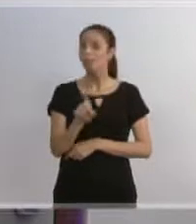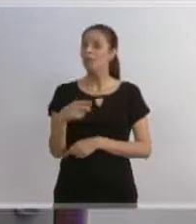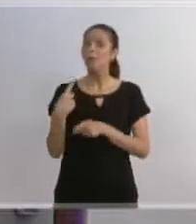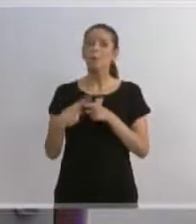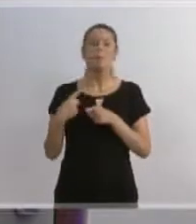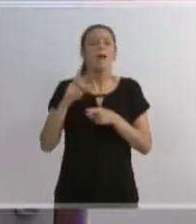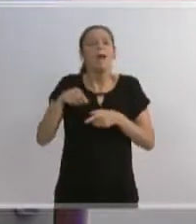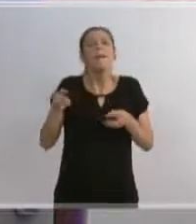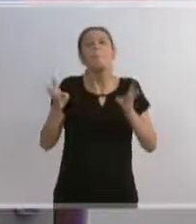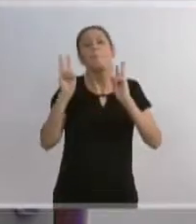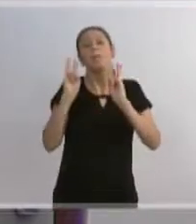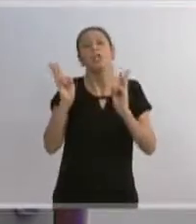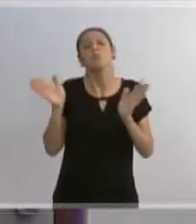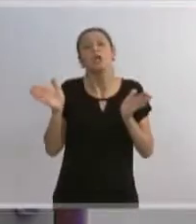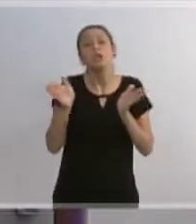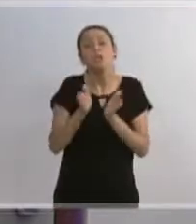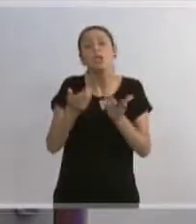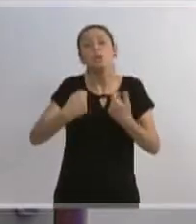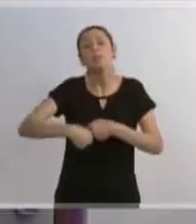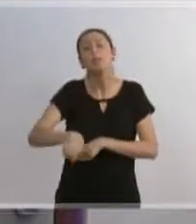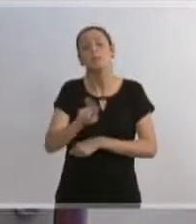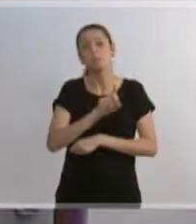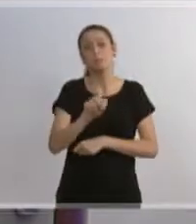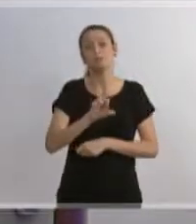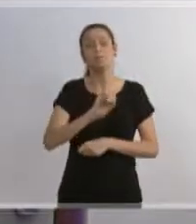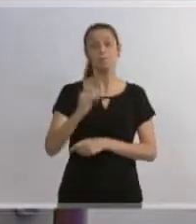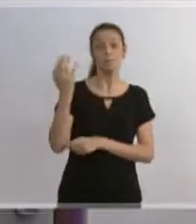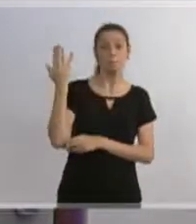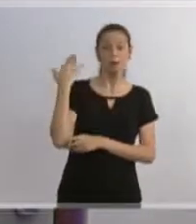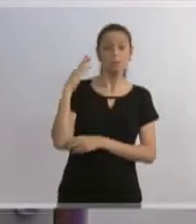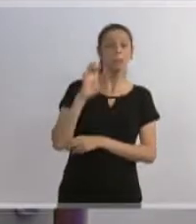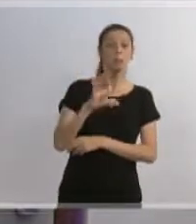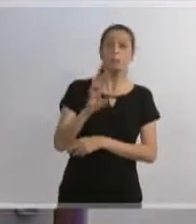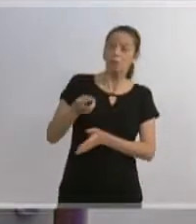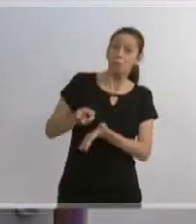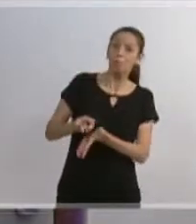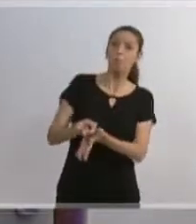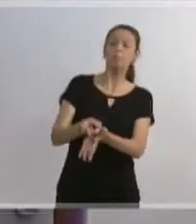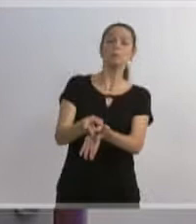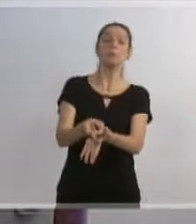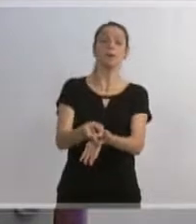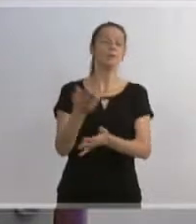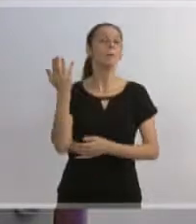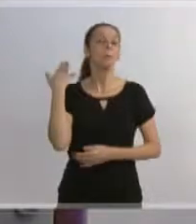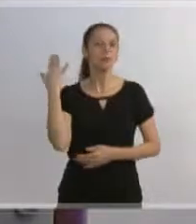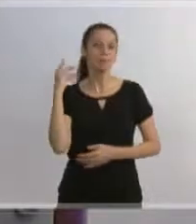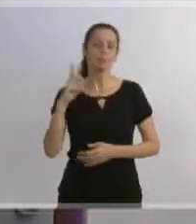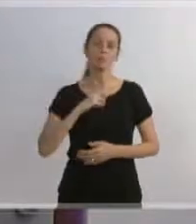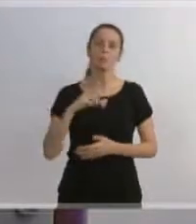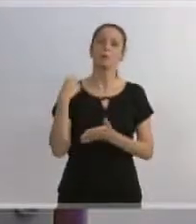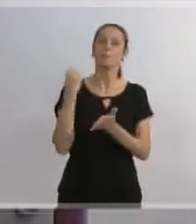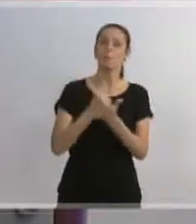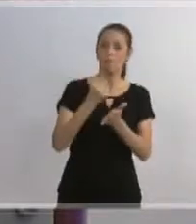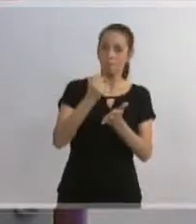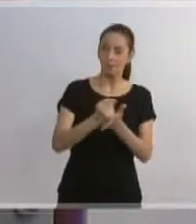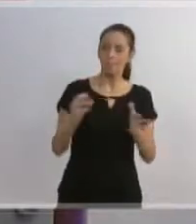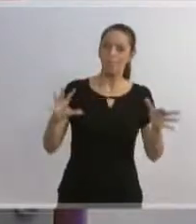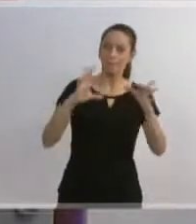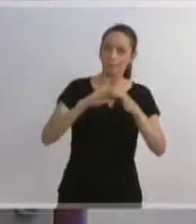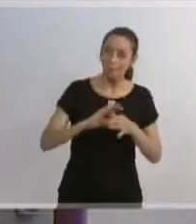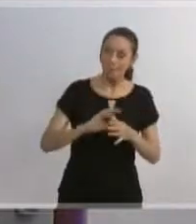assim, vai continuar assim. E se antes era um acordo, que o Adriano também falou, existia um acordo entre o prefeito, o CETERB e o sindicato, agora é